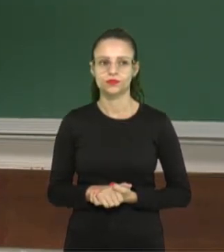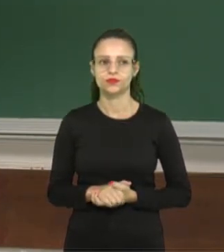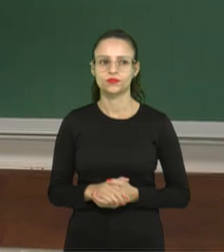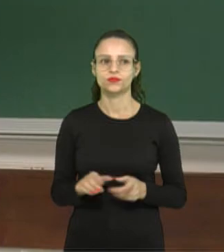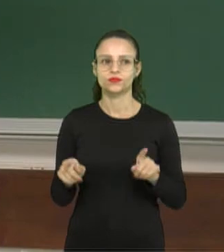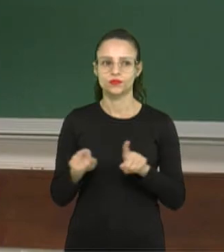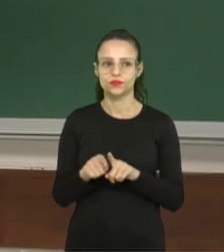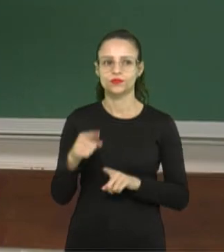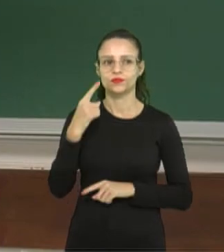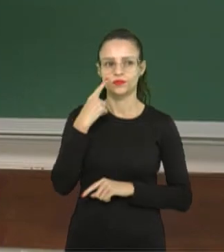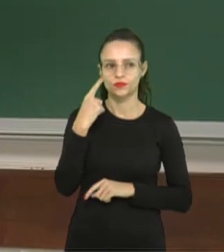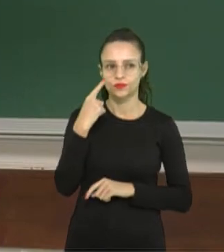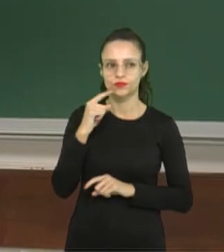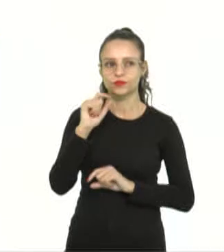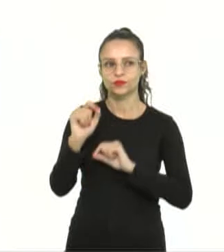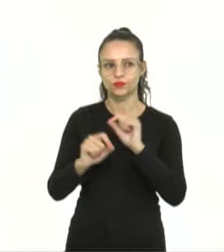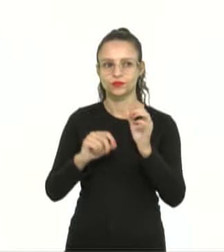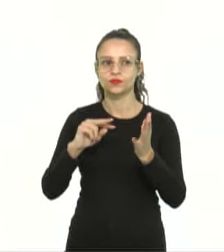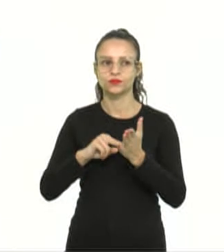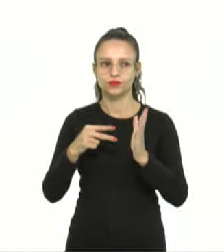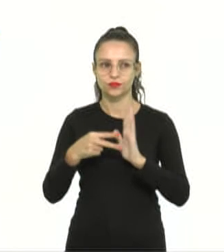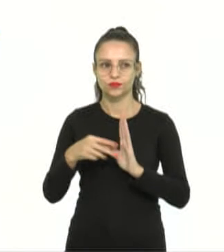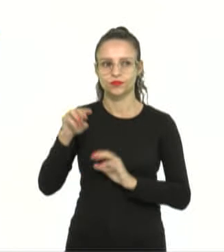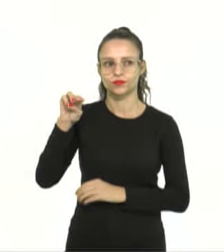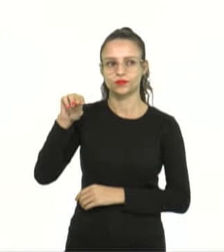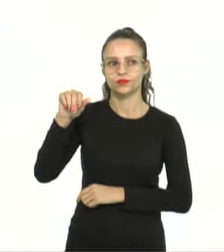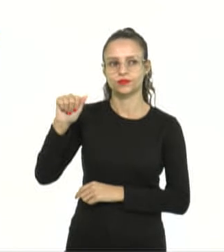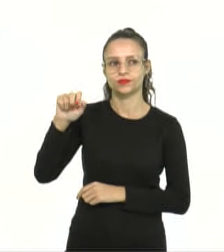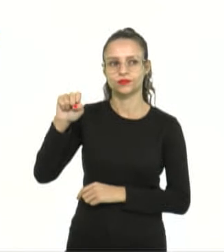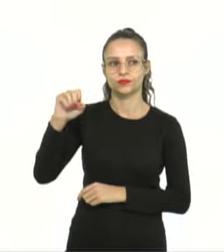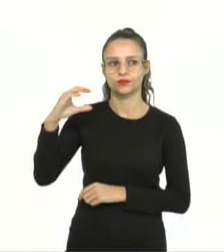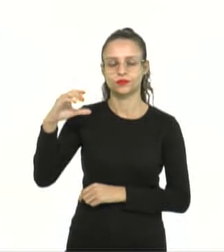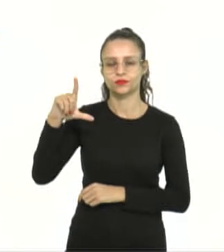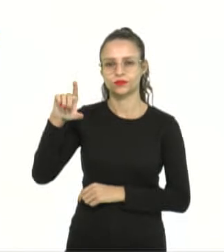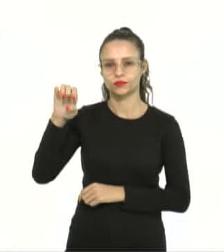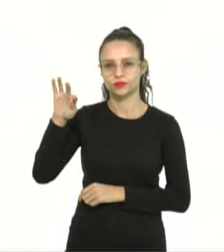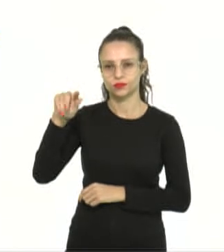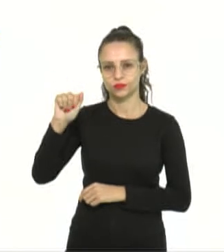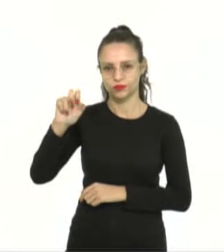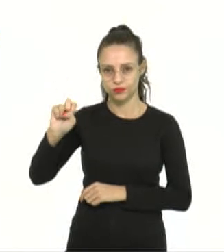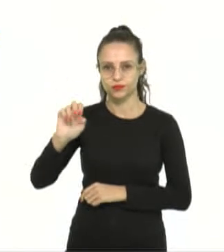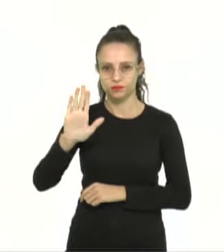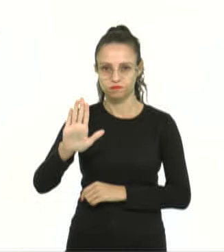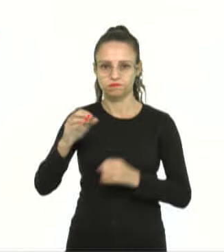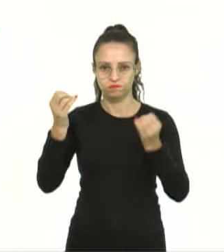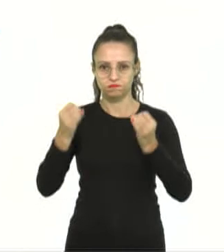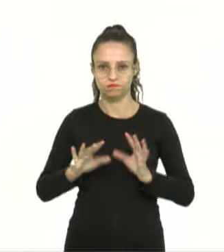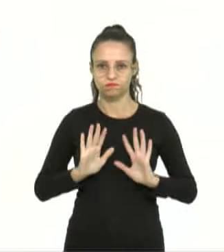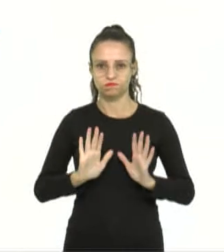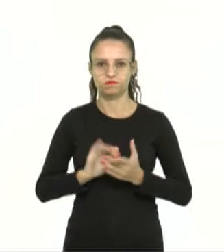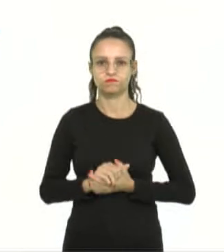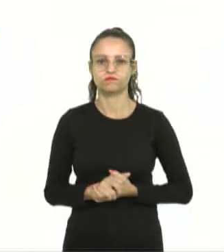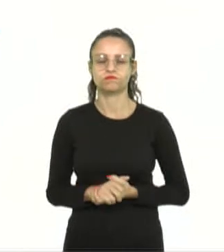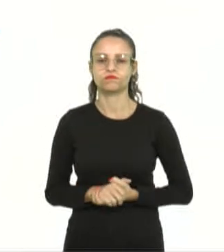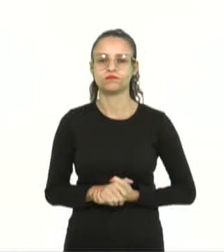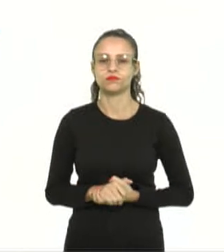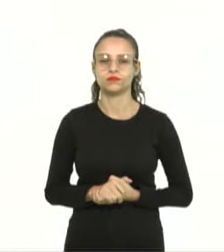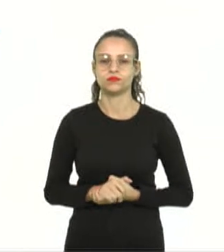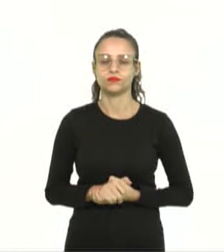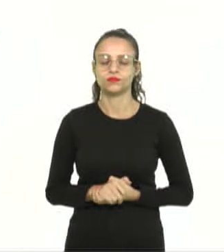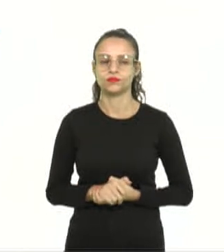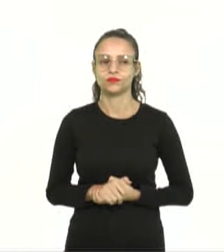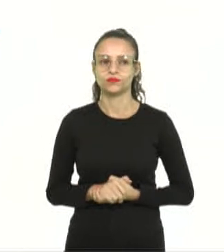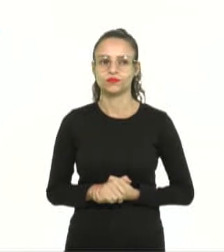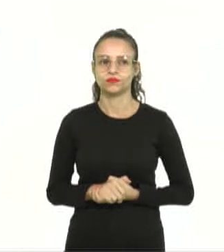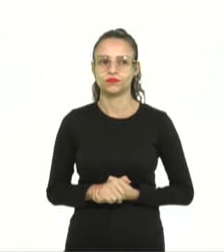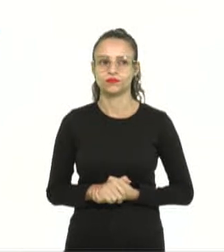de mascletas e fallera mayor. La fiesta se acaba con la crema, momento en el que los gigantescos